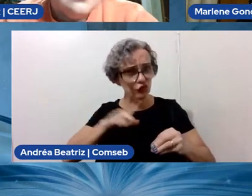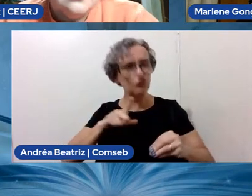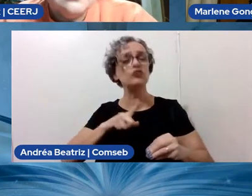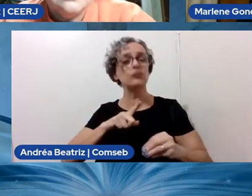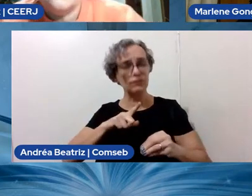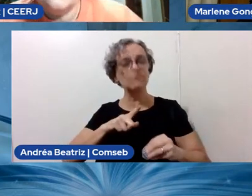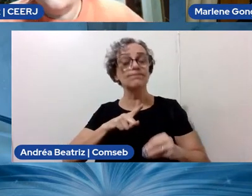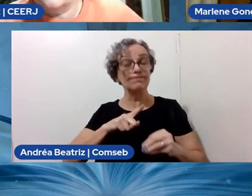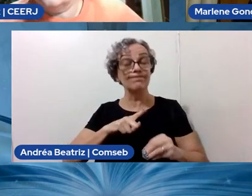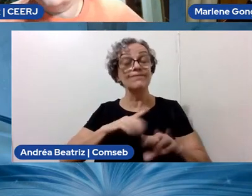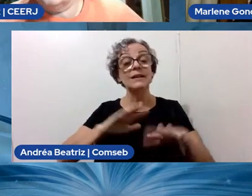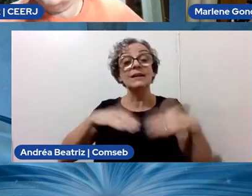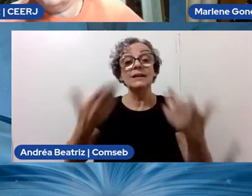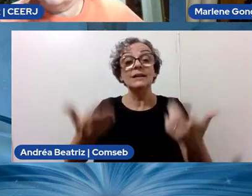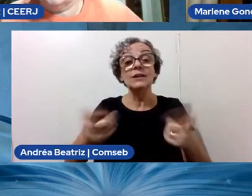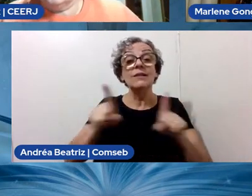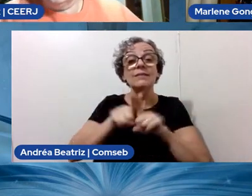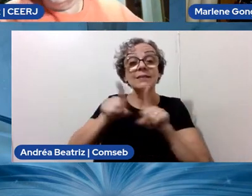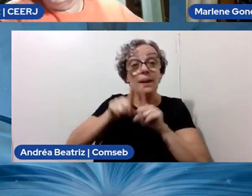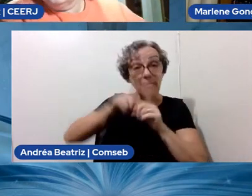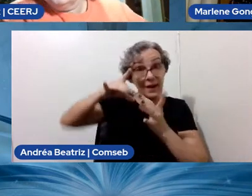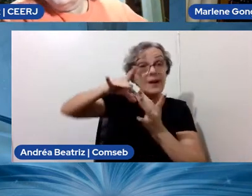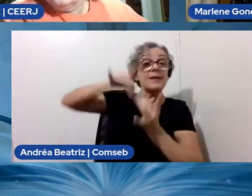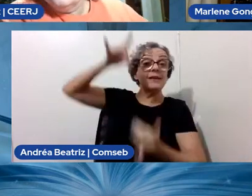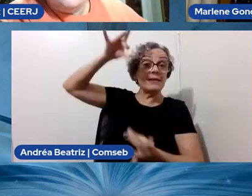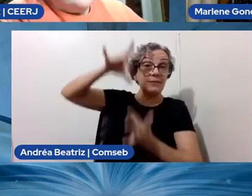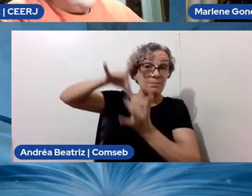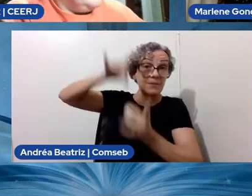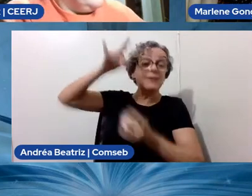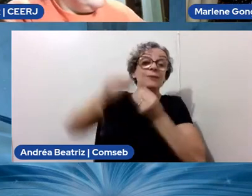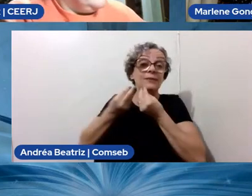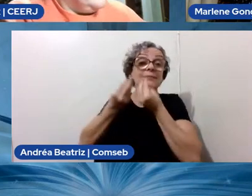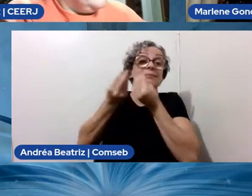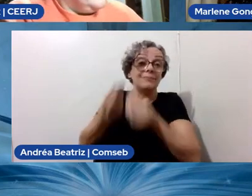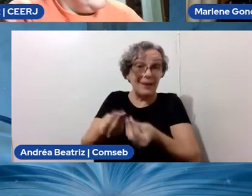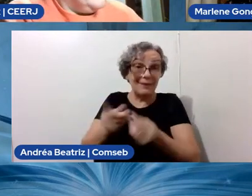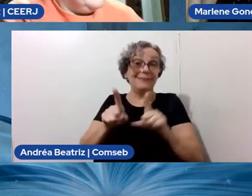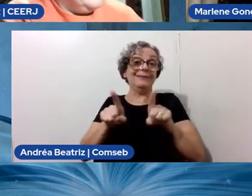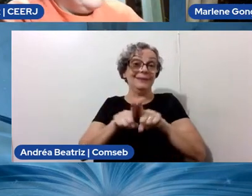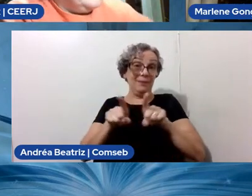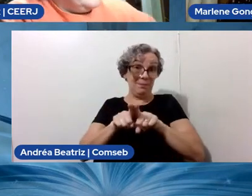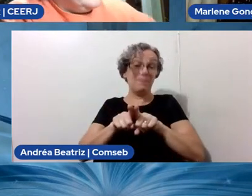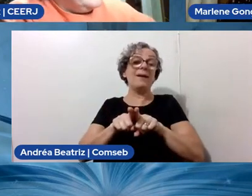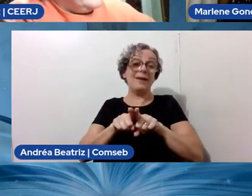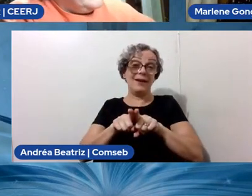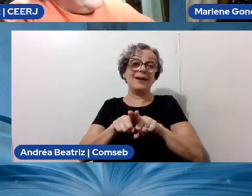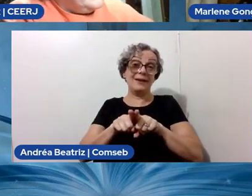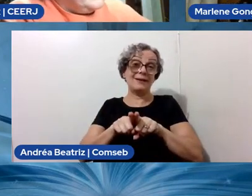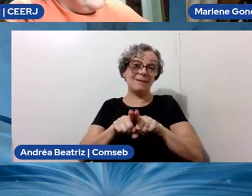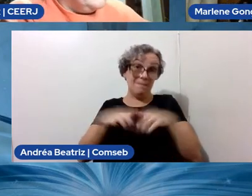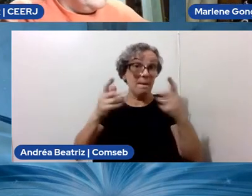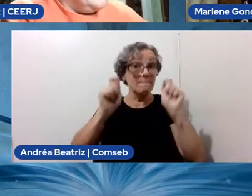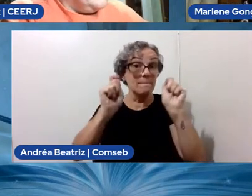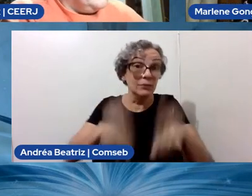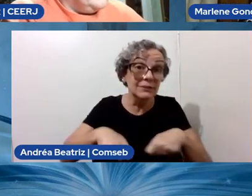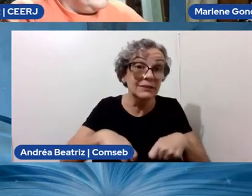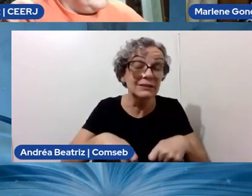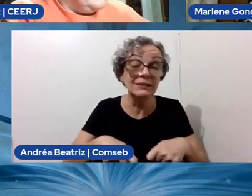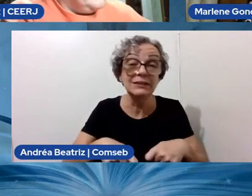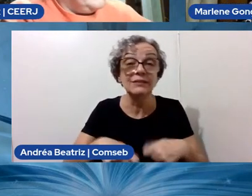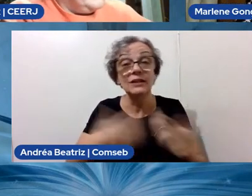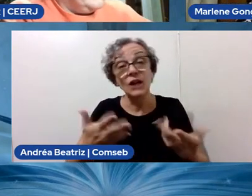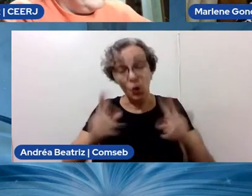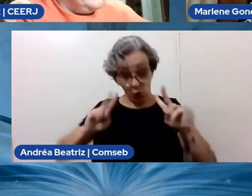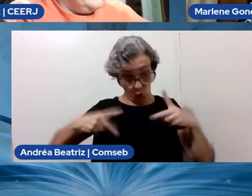assim, também do seu espírito presente, né? Ali dentro. Porque quando vamos ver aqui no ser